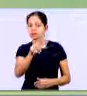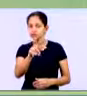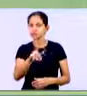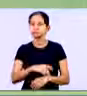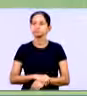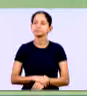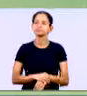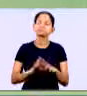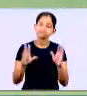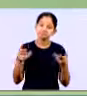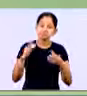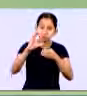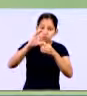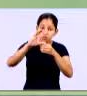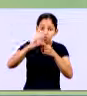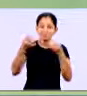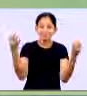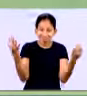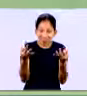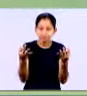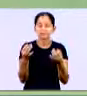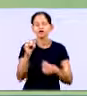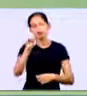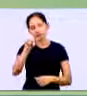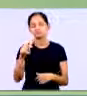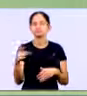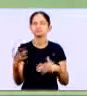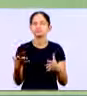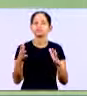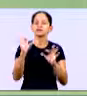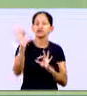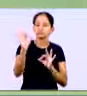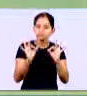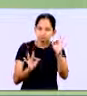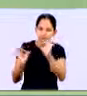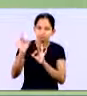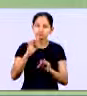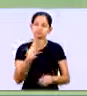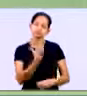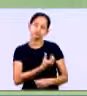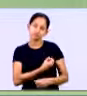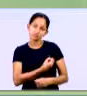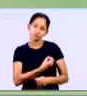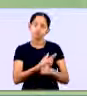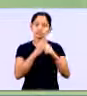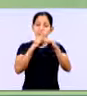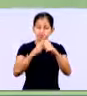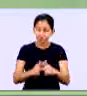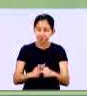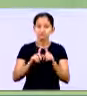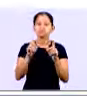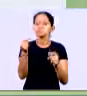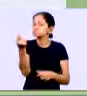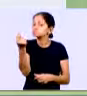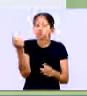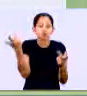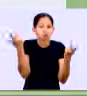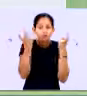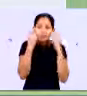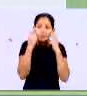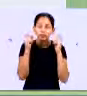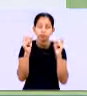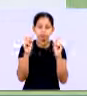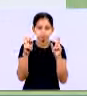Então, o conceito seria esse: o orçamento de vendas é montado multiplicando-se o número de unidades vendidas e orçada pelo preço de venda,